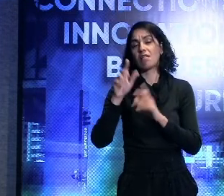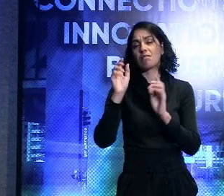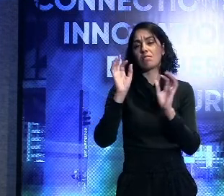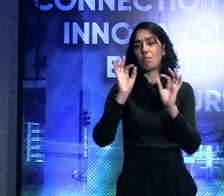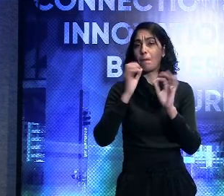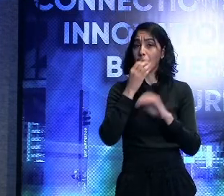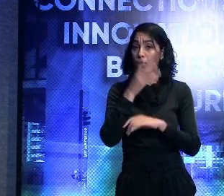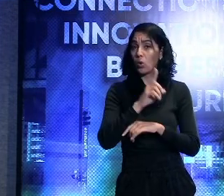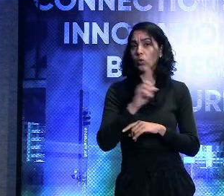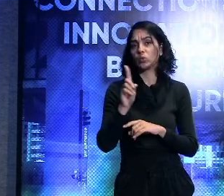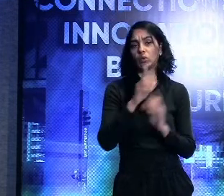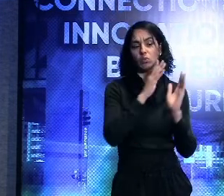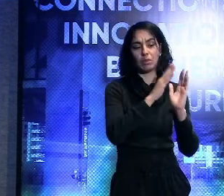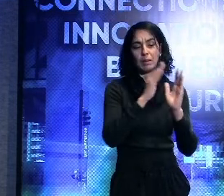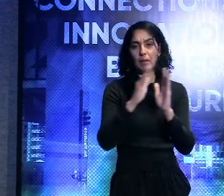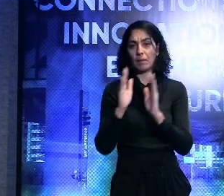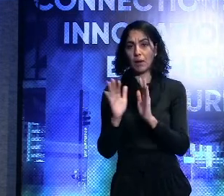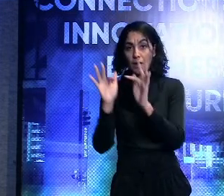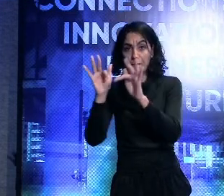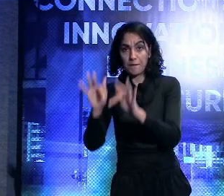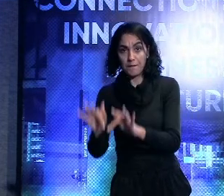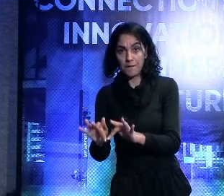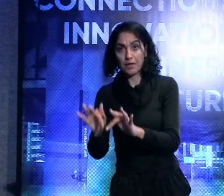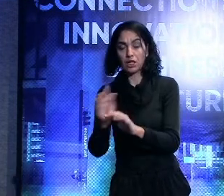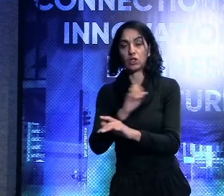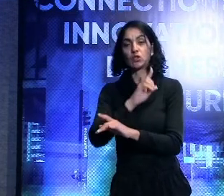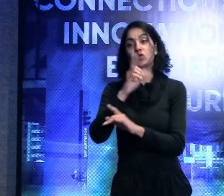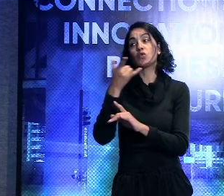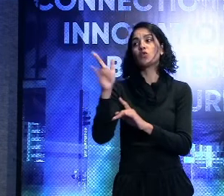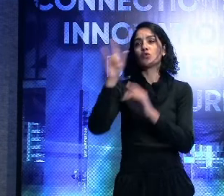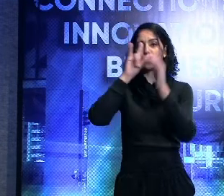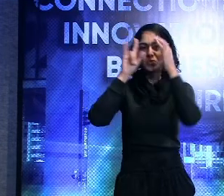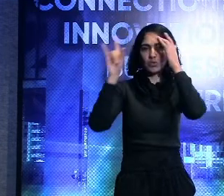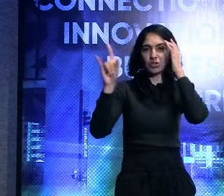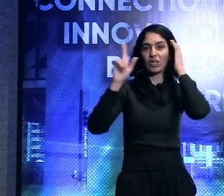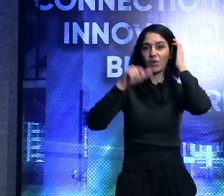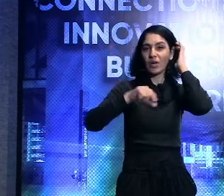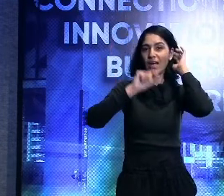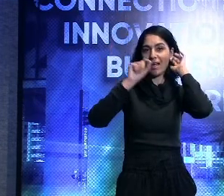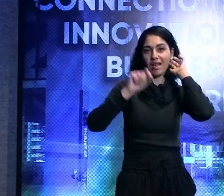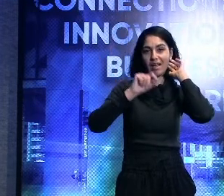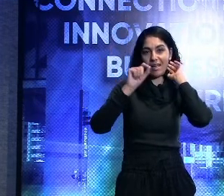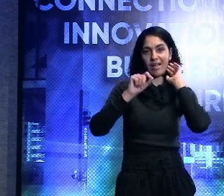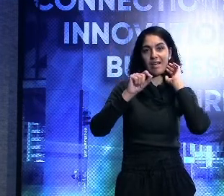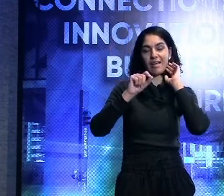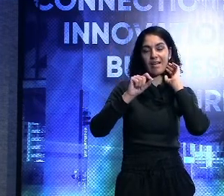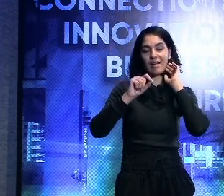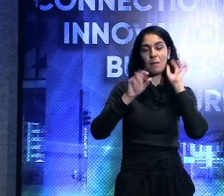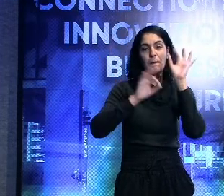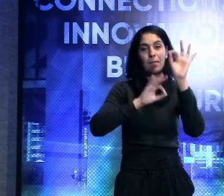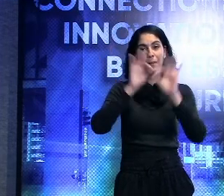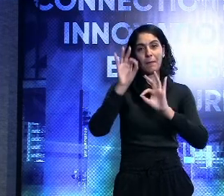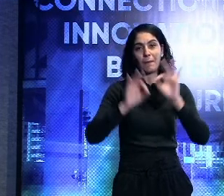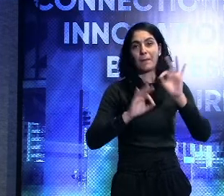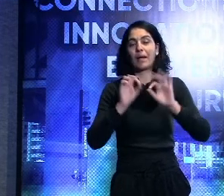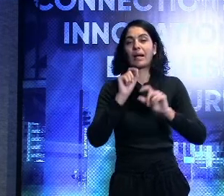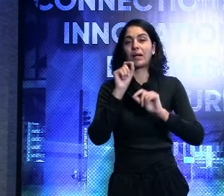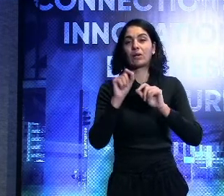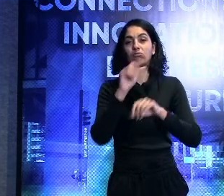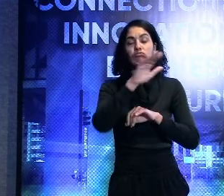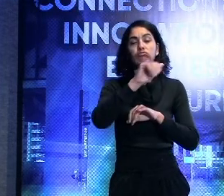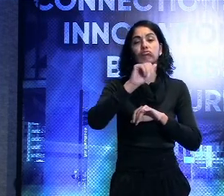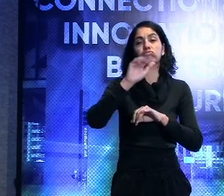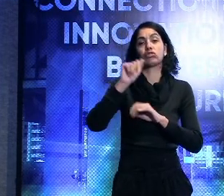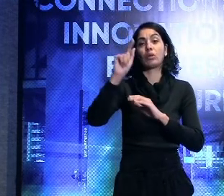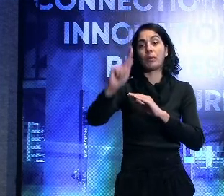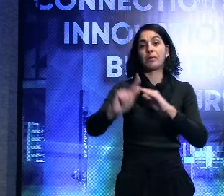dessas etapas. Quando a gente chega no nosso último dia, é hora de preparar o Operational Plan. É hora da gente chamar um